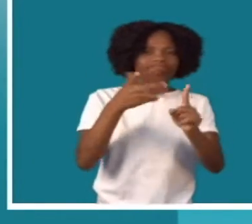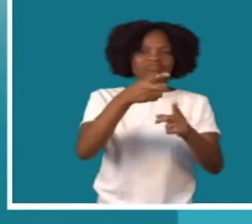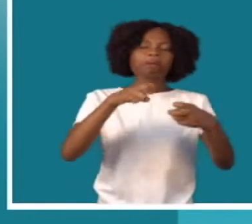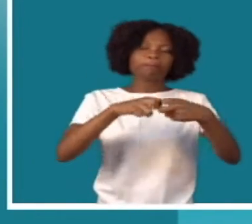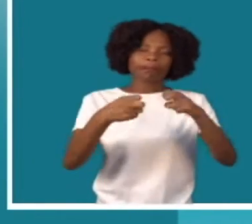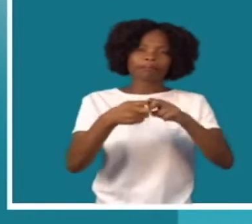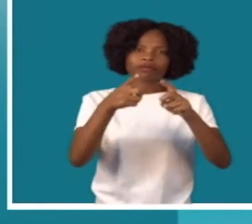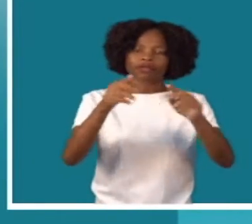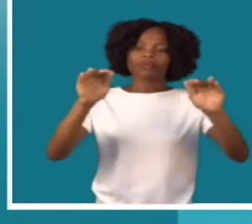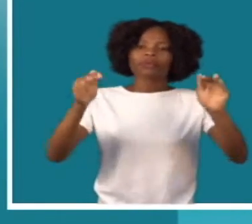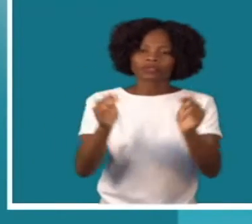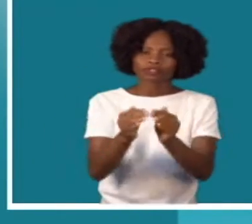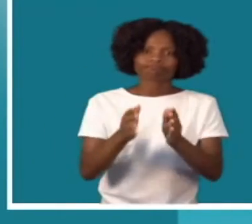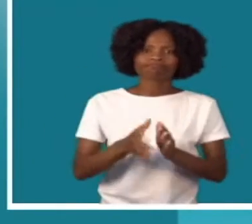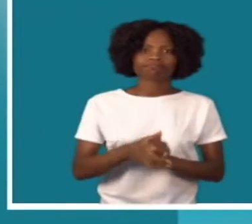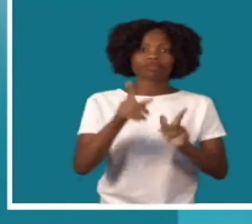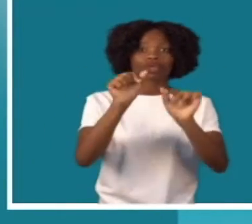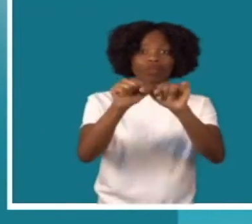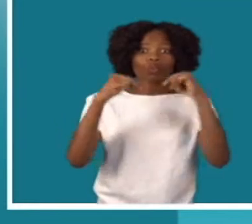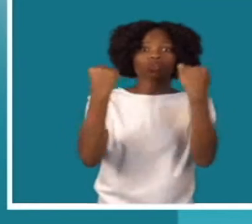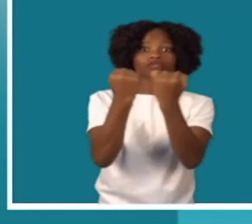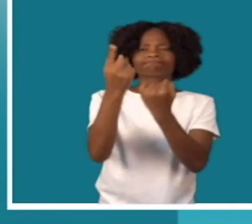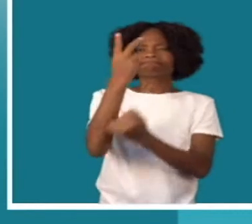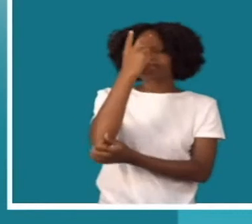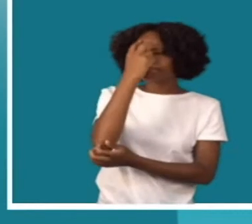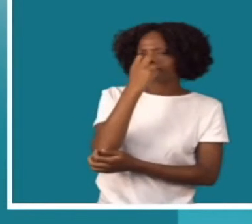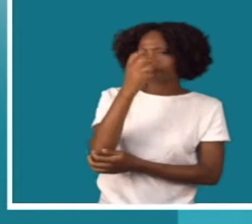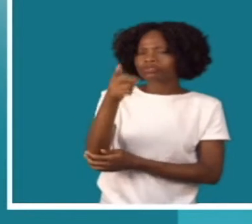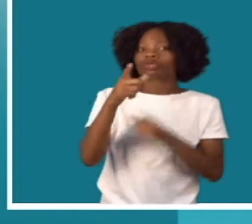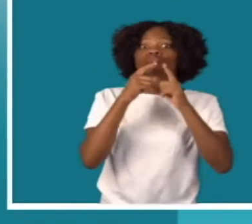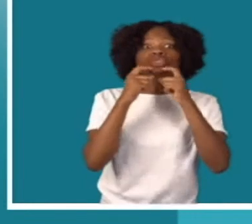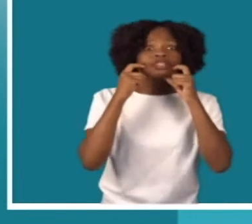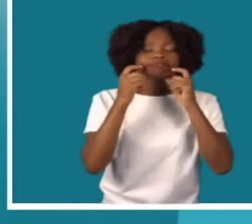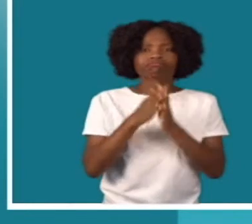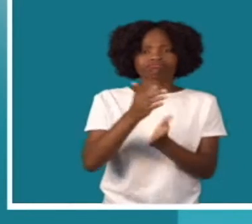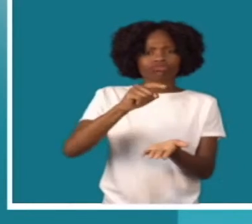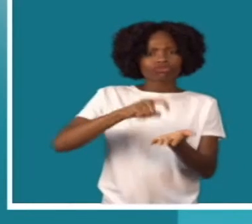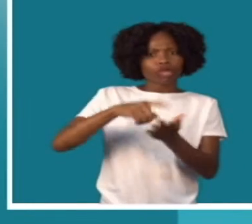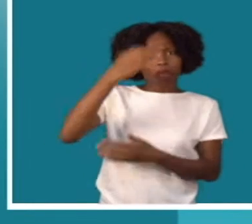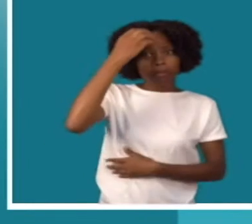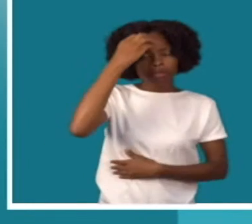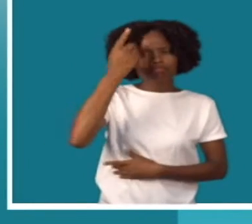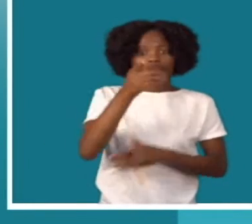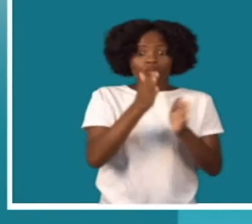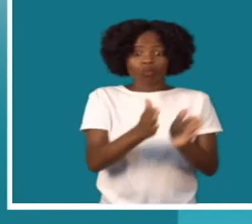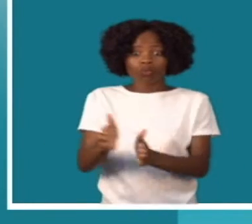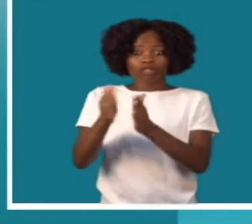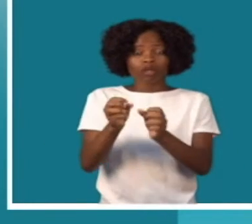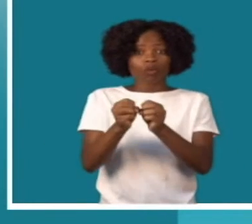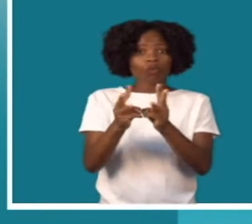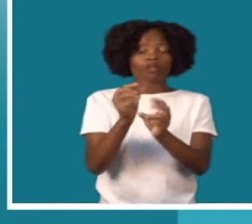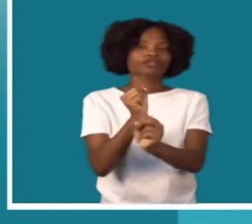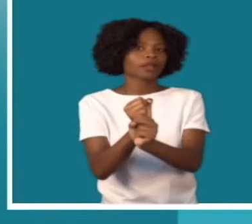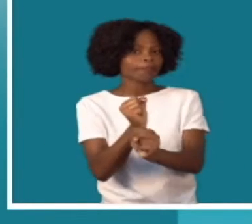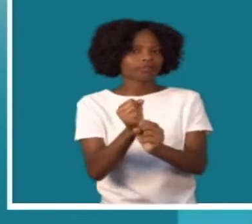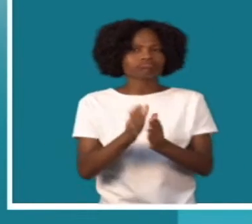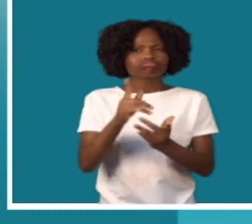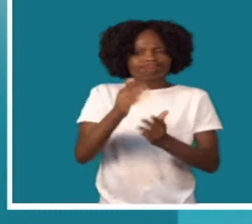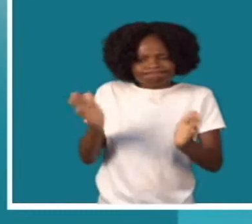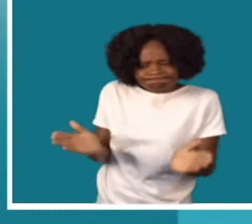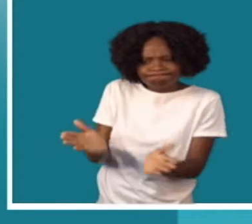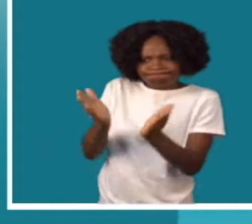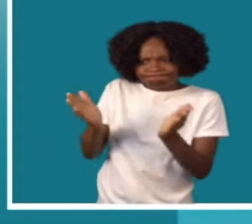principalmente mulheres com deficiência. Para minimizar este cenário, a Associação dos Cegos e Ambíopas